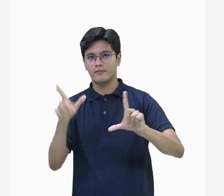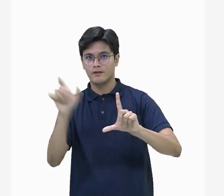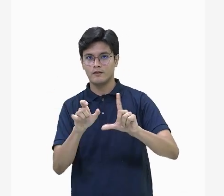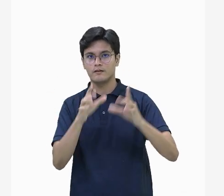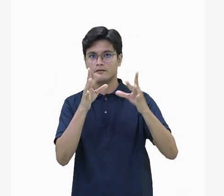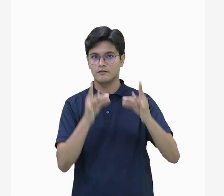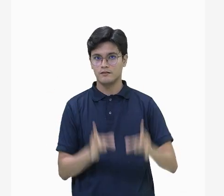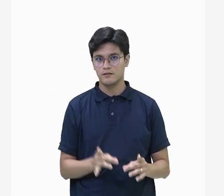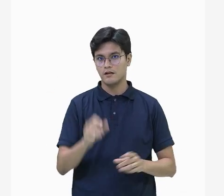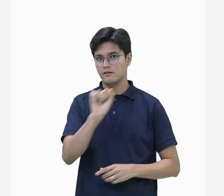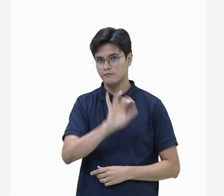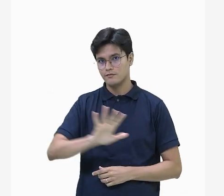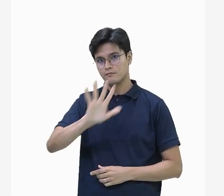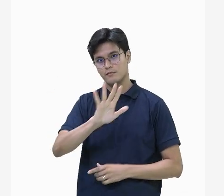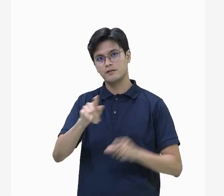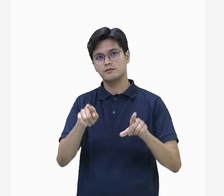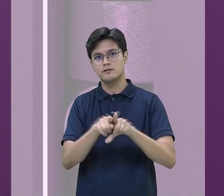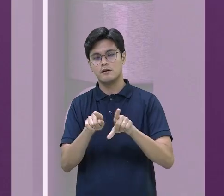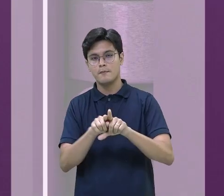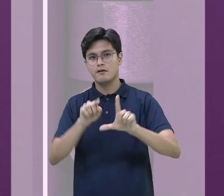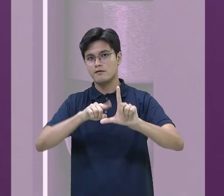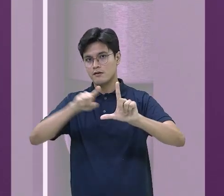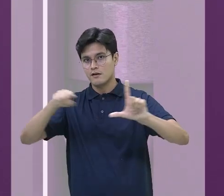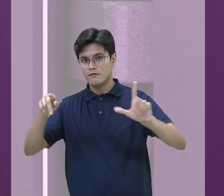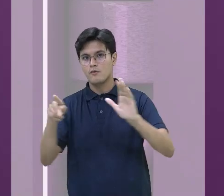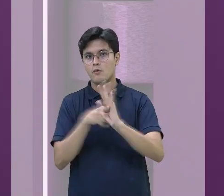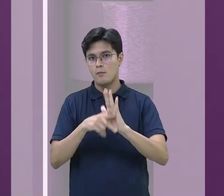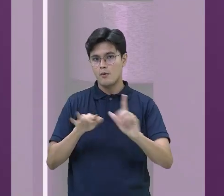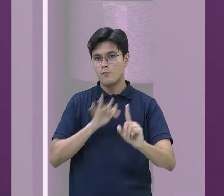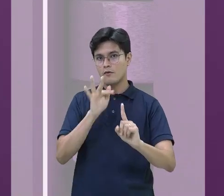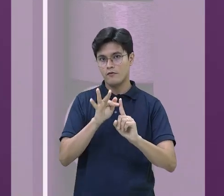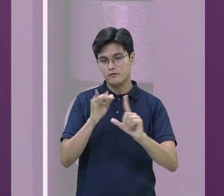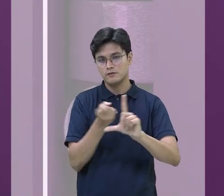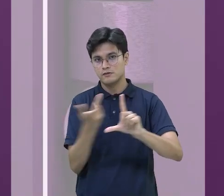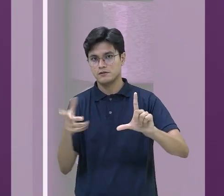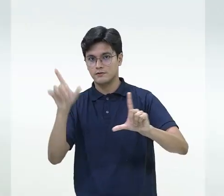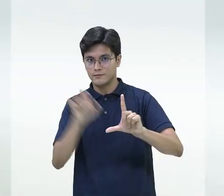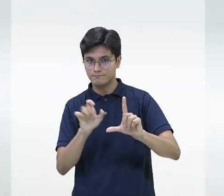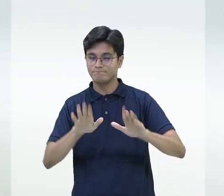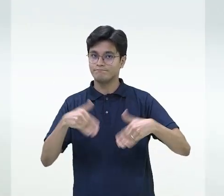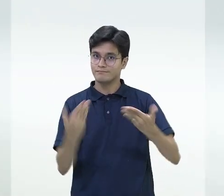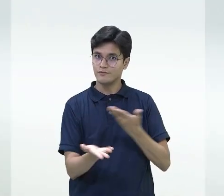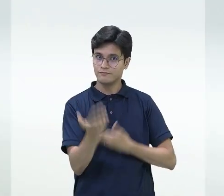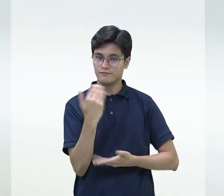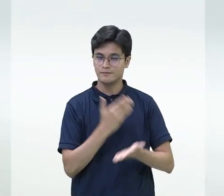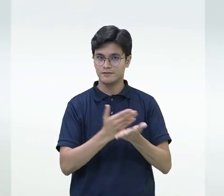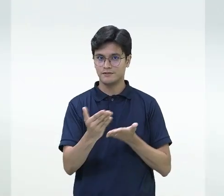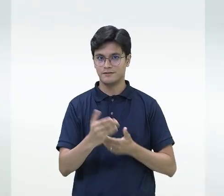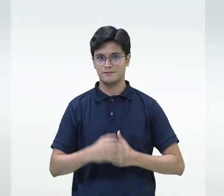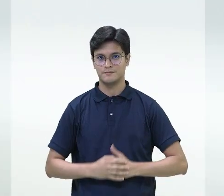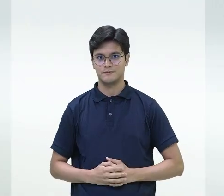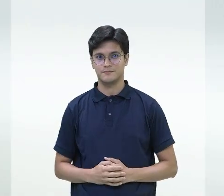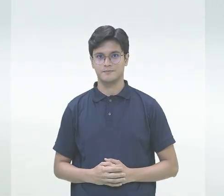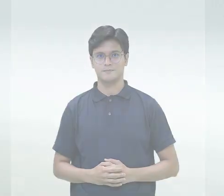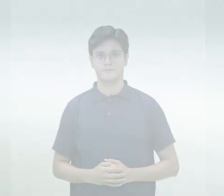e gráfico da função logarítmica. Então vamos à nossa aula.